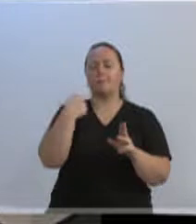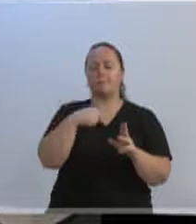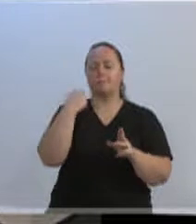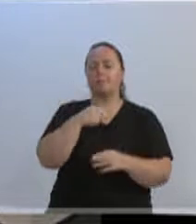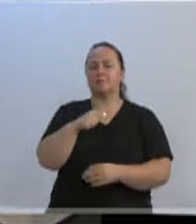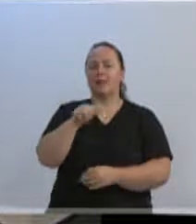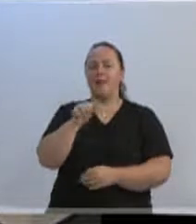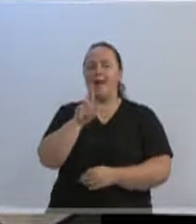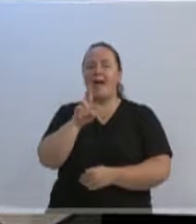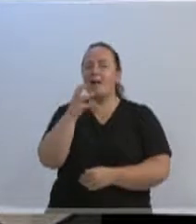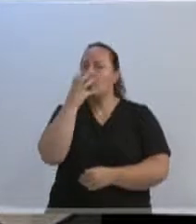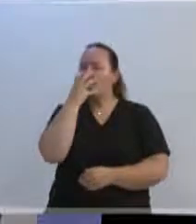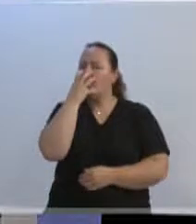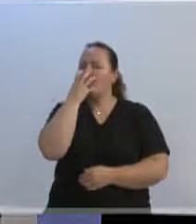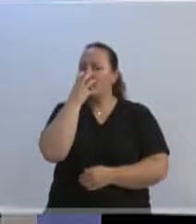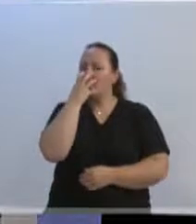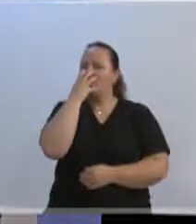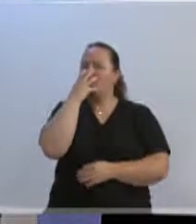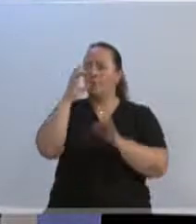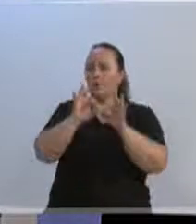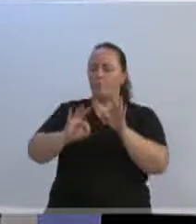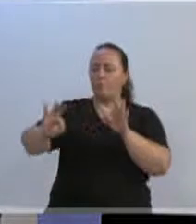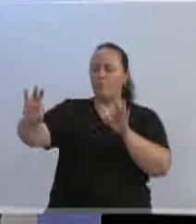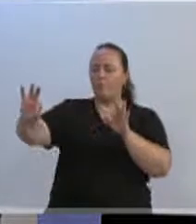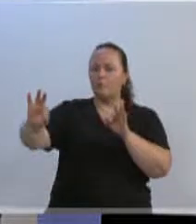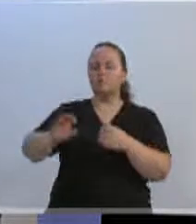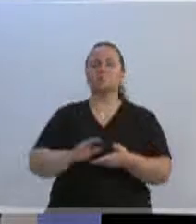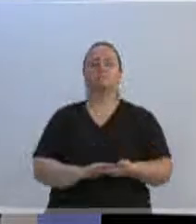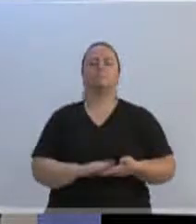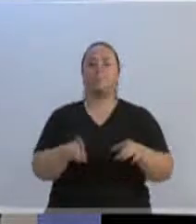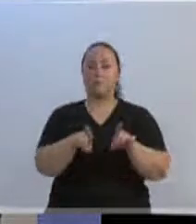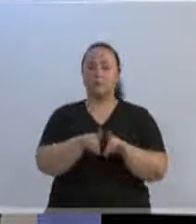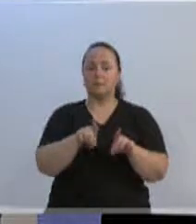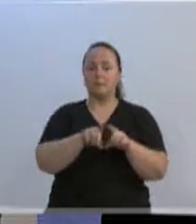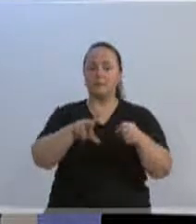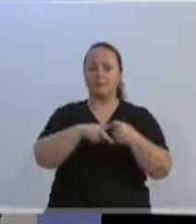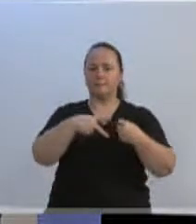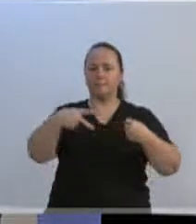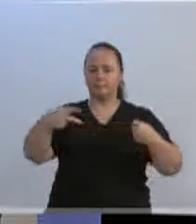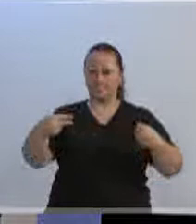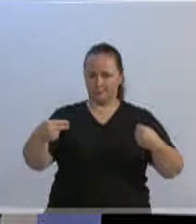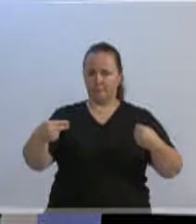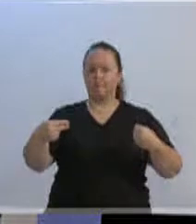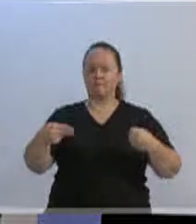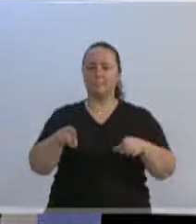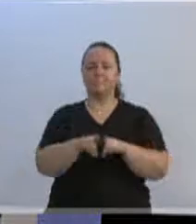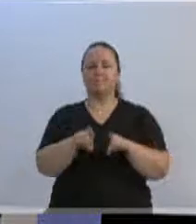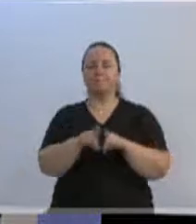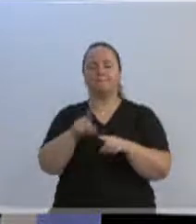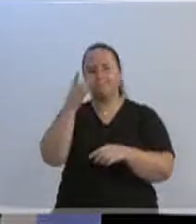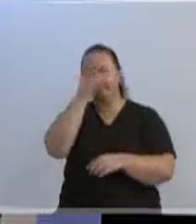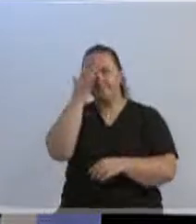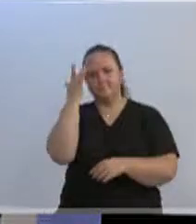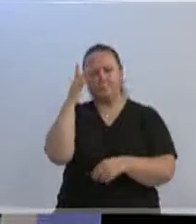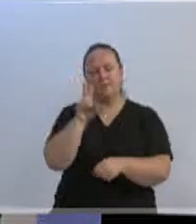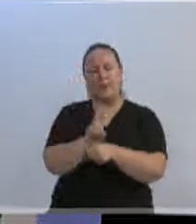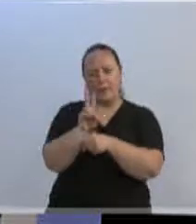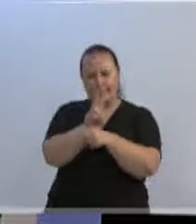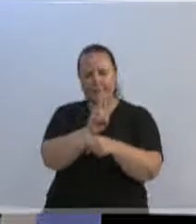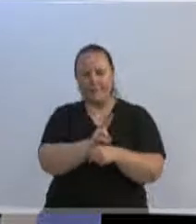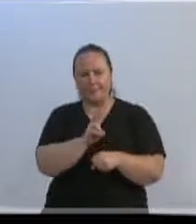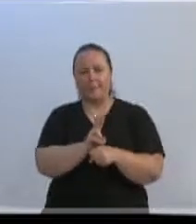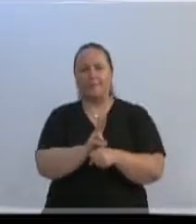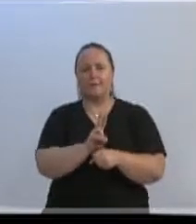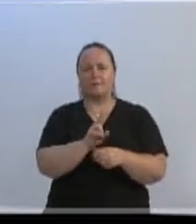domiciliar os cadastrados no programa para desporto escolar e os cuidadores de pacientes inseridos no programa